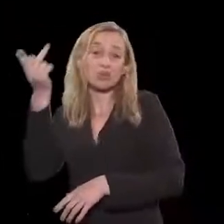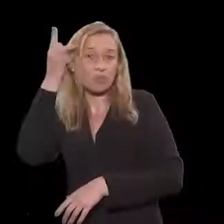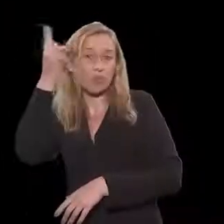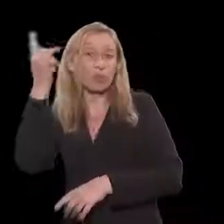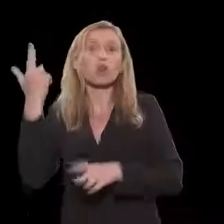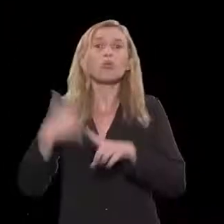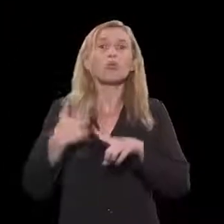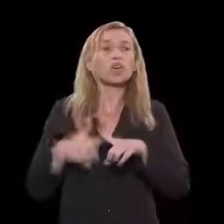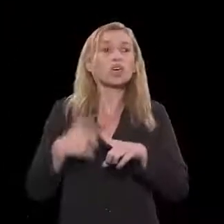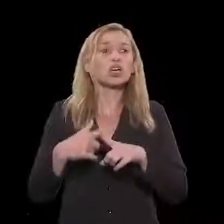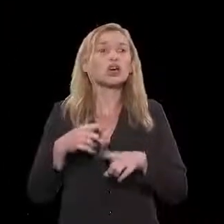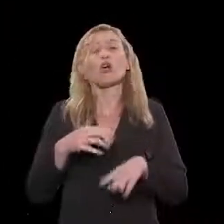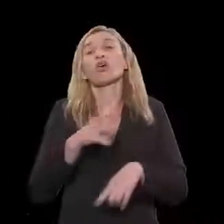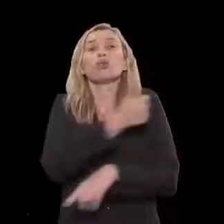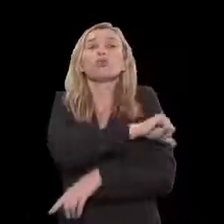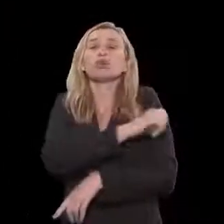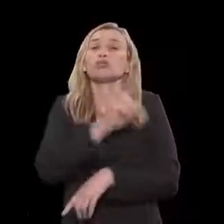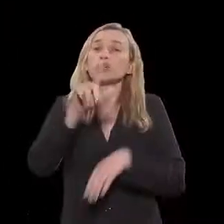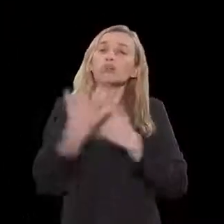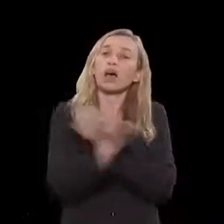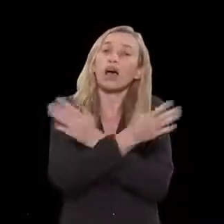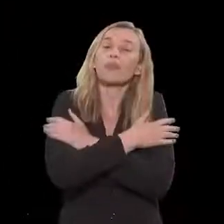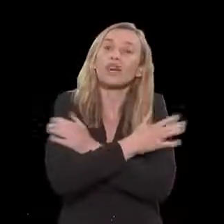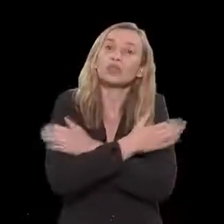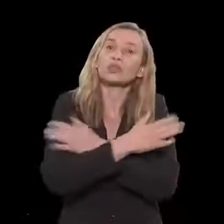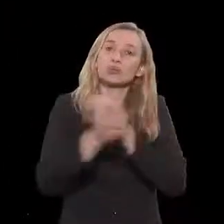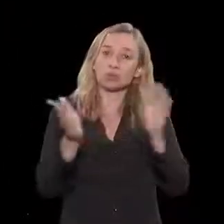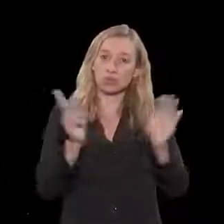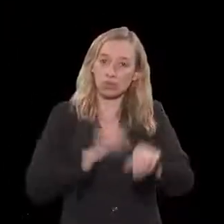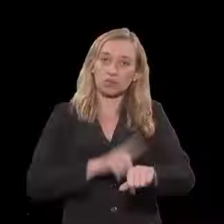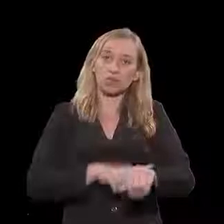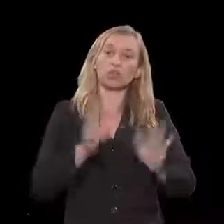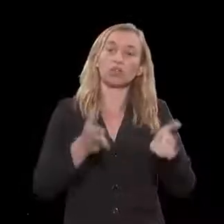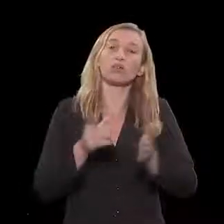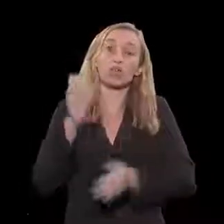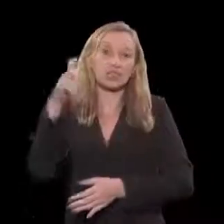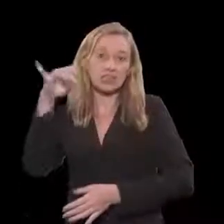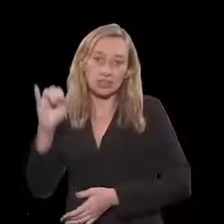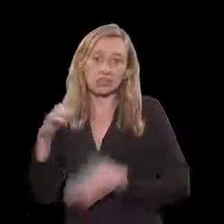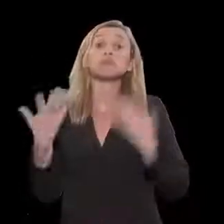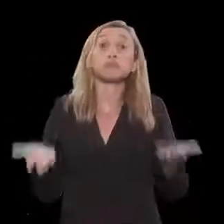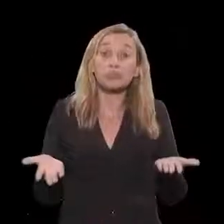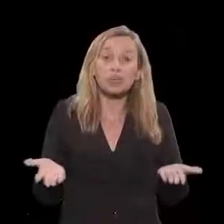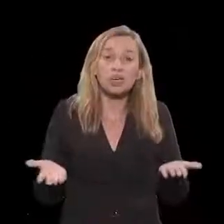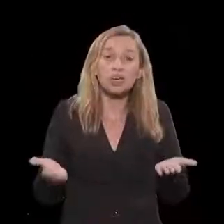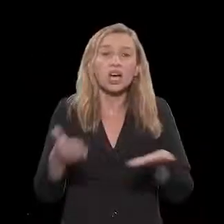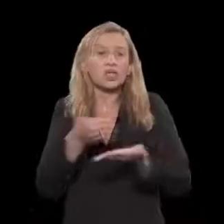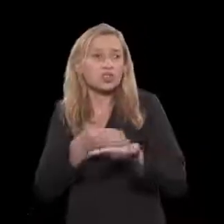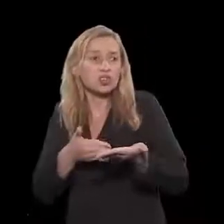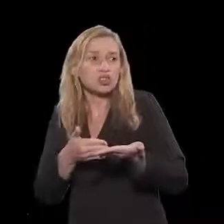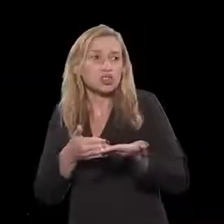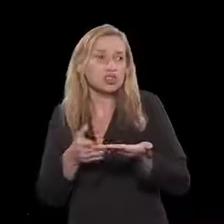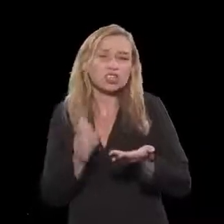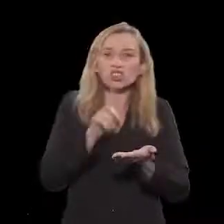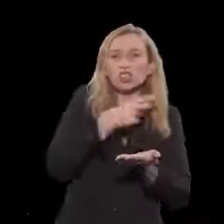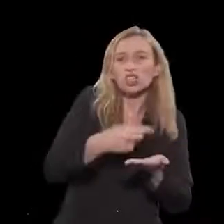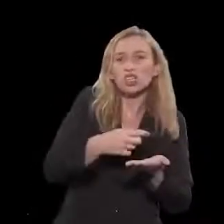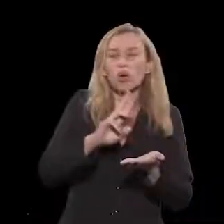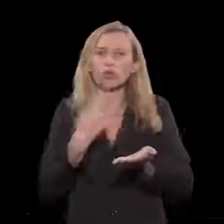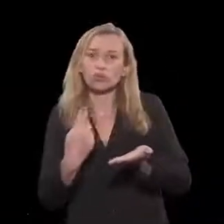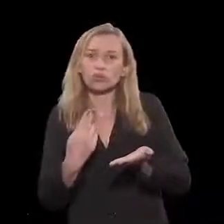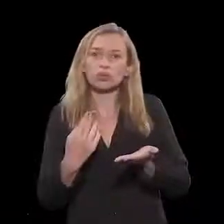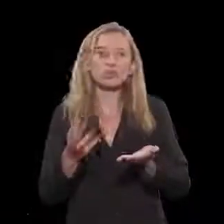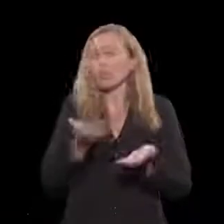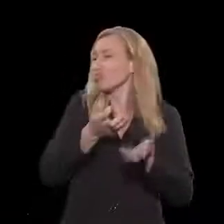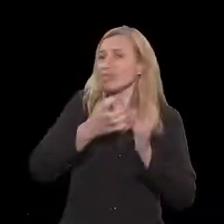de Janeiro não abraçou Leci Brandão, né, nesse momento? E aí a equipe ficou meio dividida, do tipo, a gente corta ou a gente não corta isso? Eu